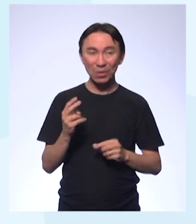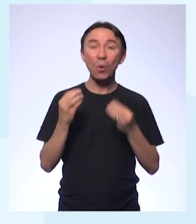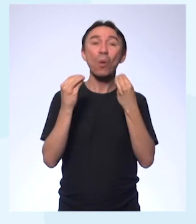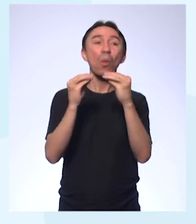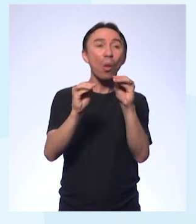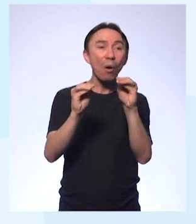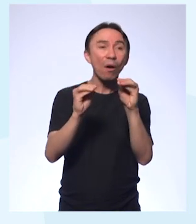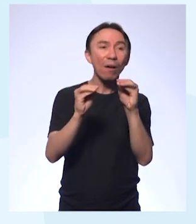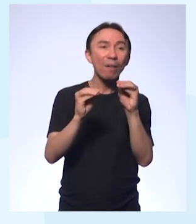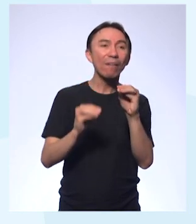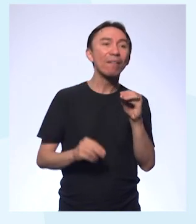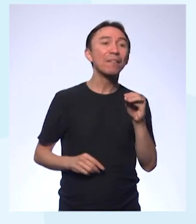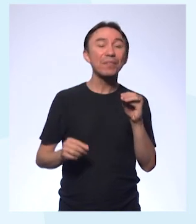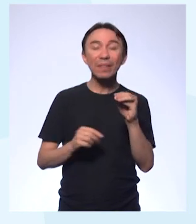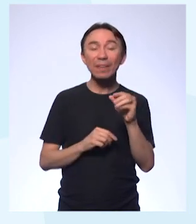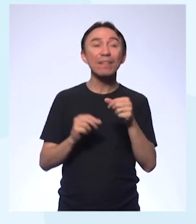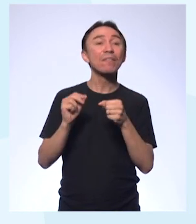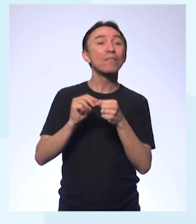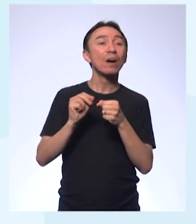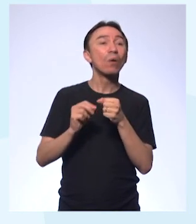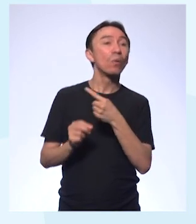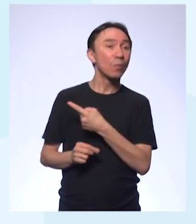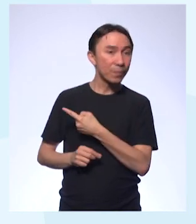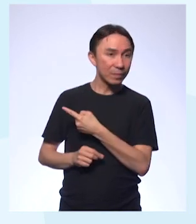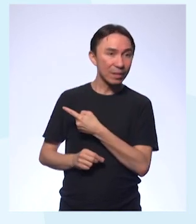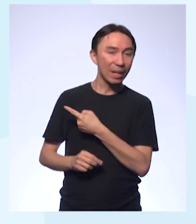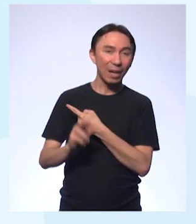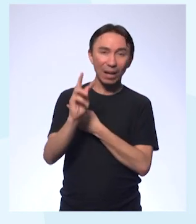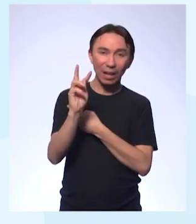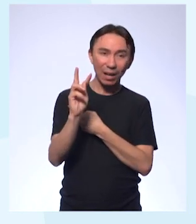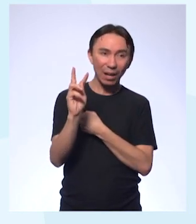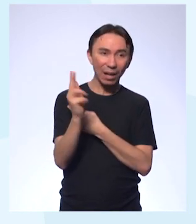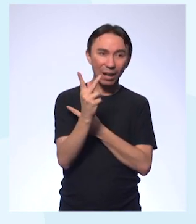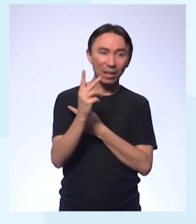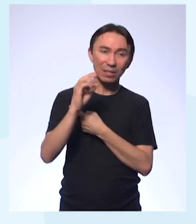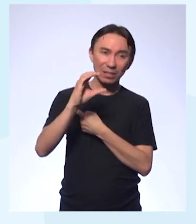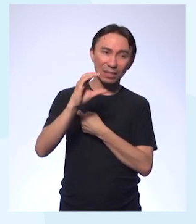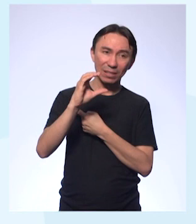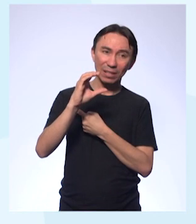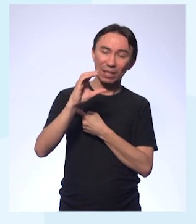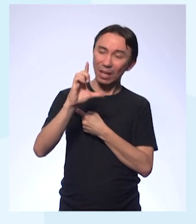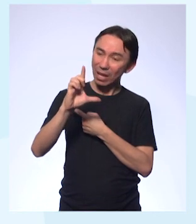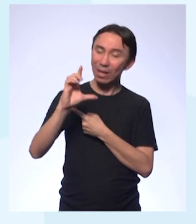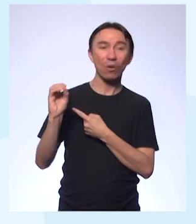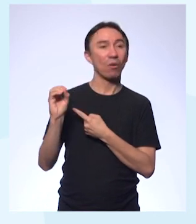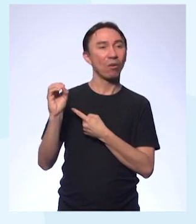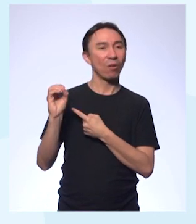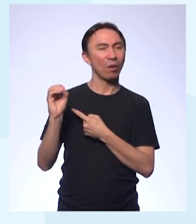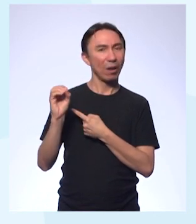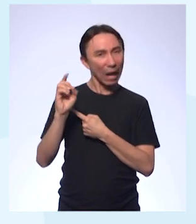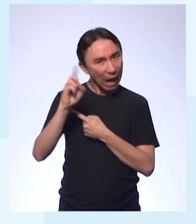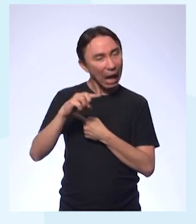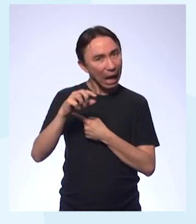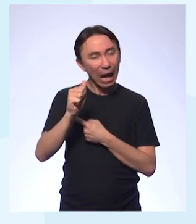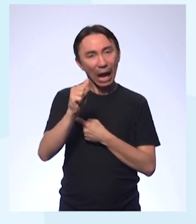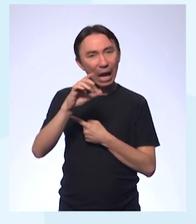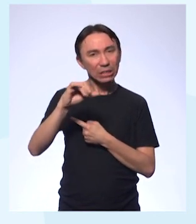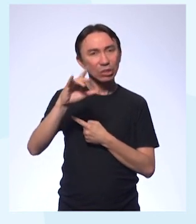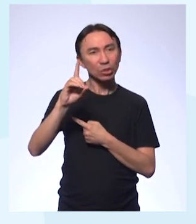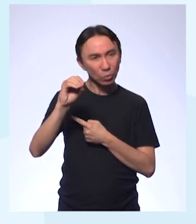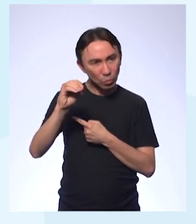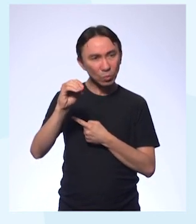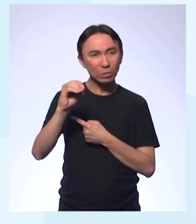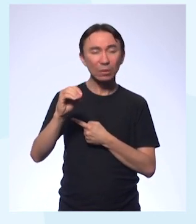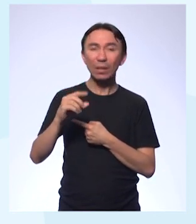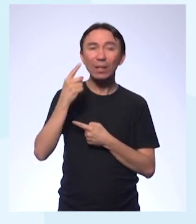este composto aqui, ó, HClO. Isso aqui é um ácido, tá bom, pessoal? Que ele é um pouco instável,